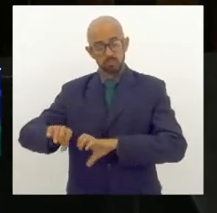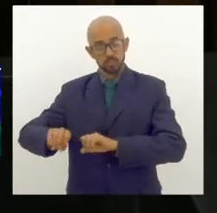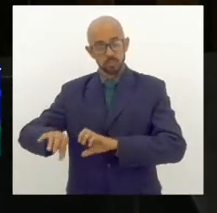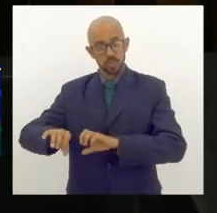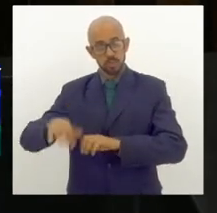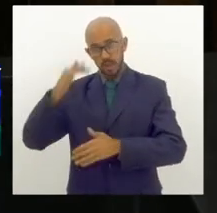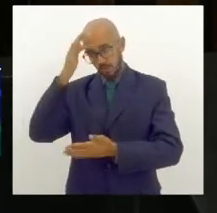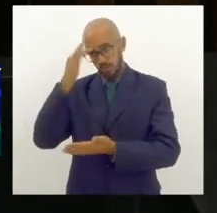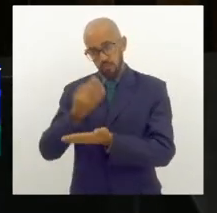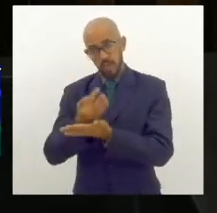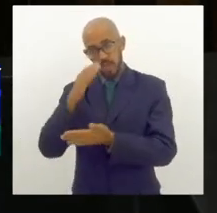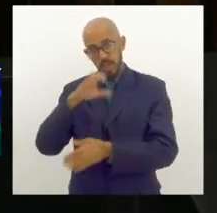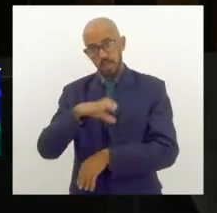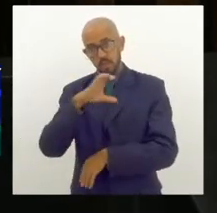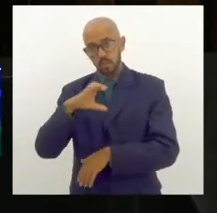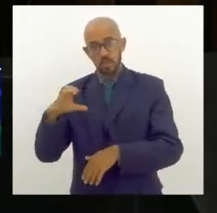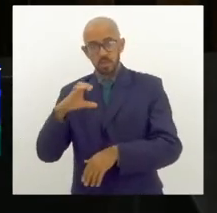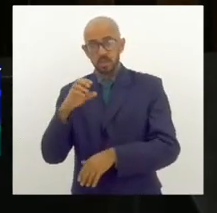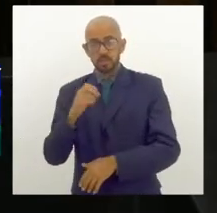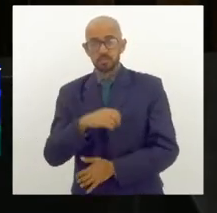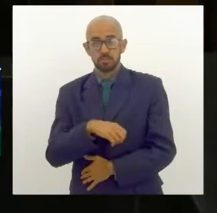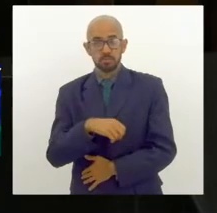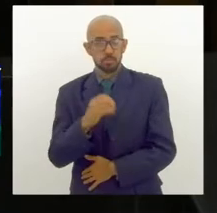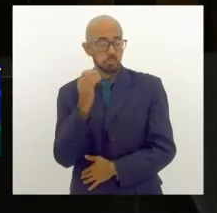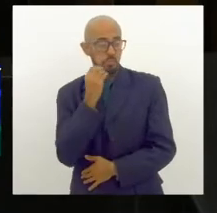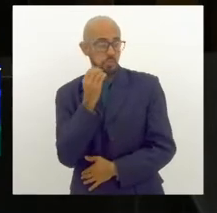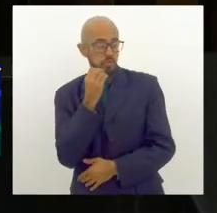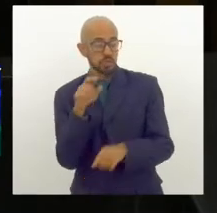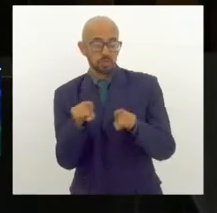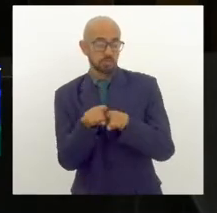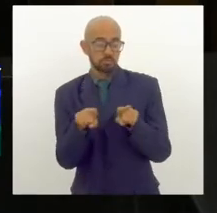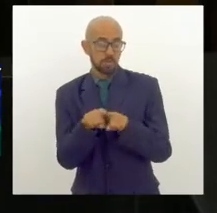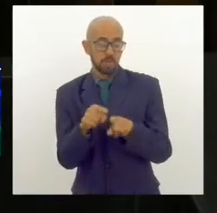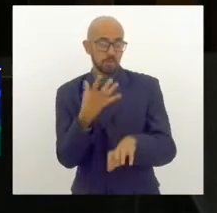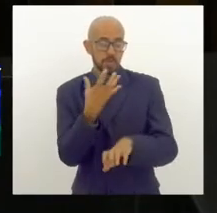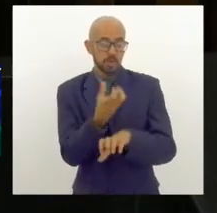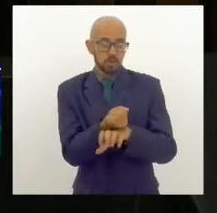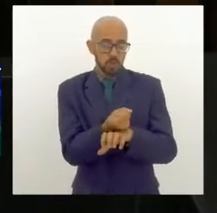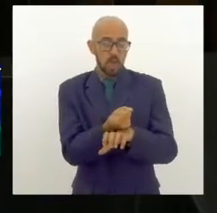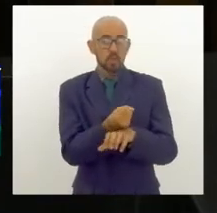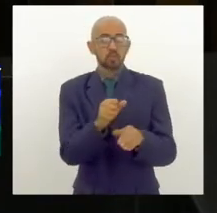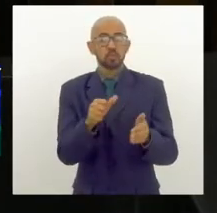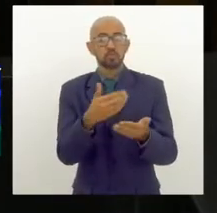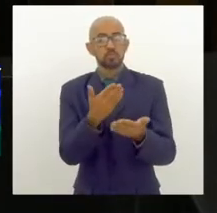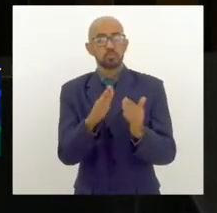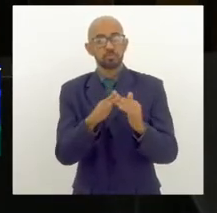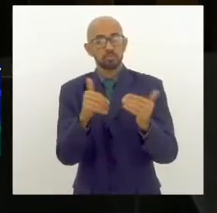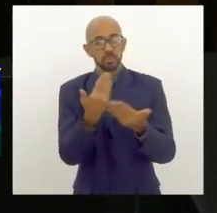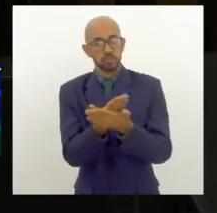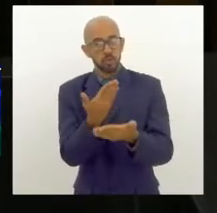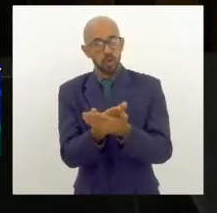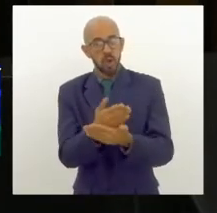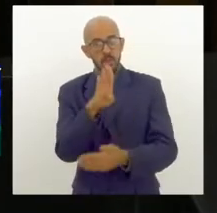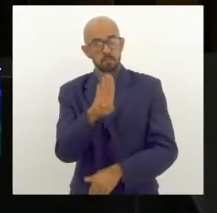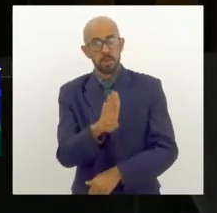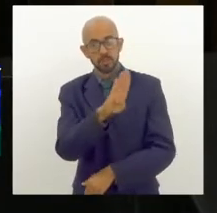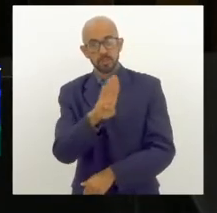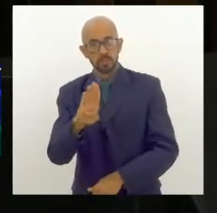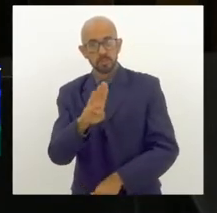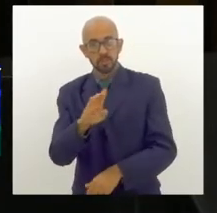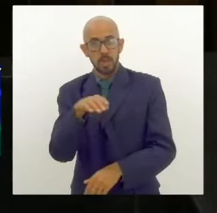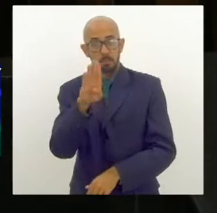católica. Poderia tê-lo feito matriculando-os num colégio batista, matriculando-os aqueles